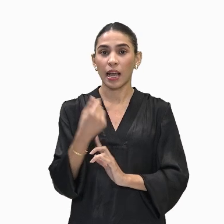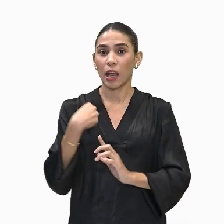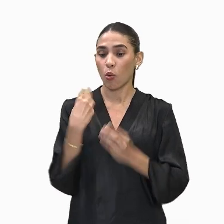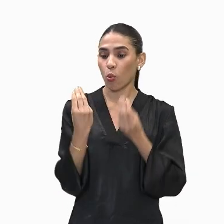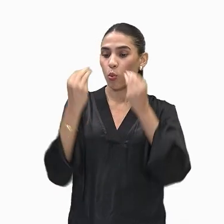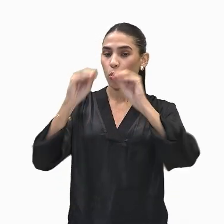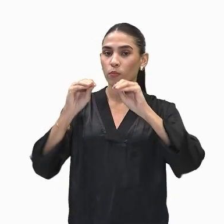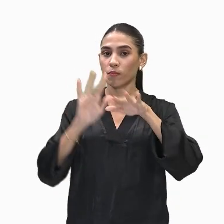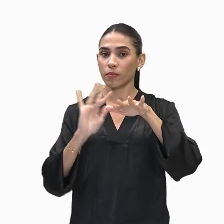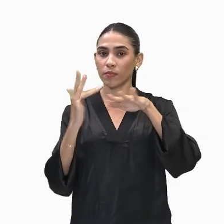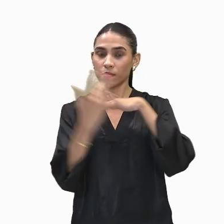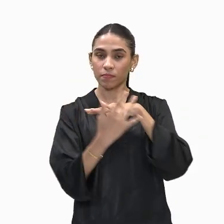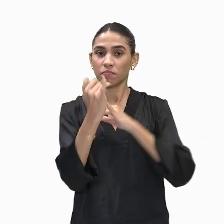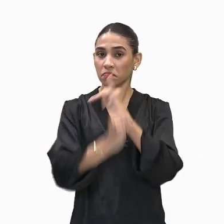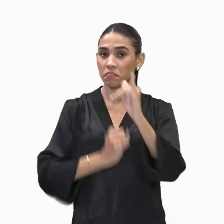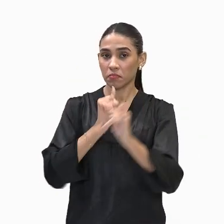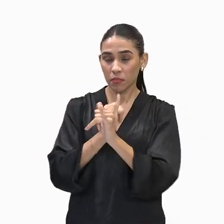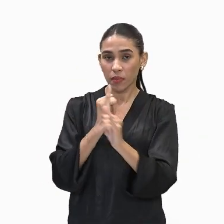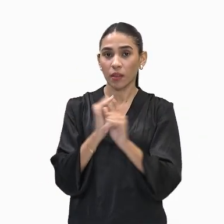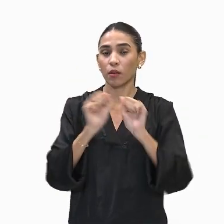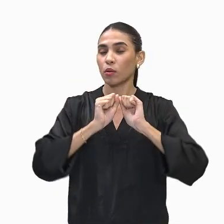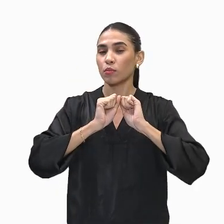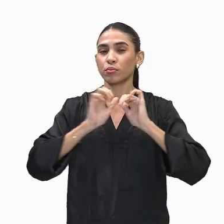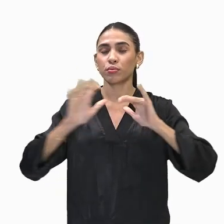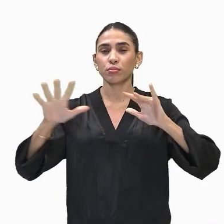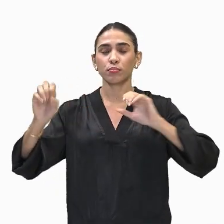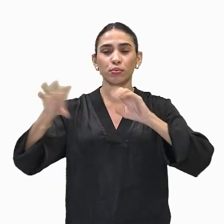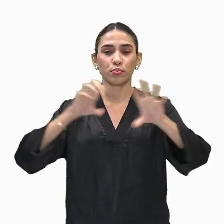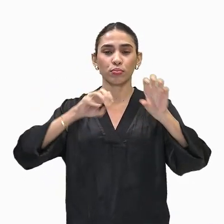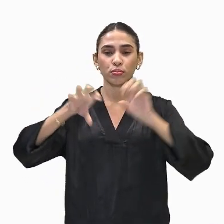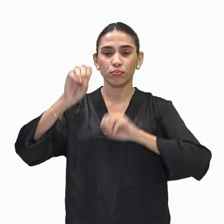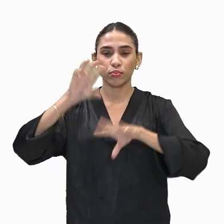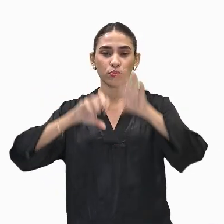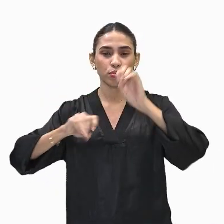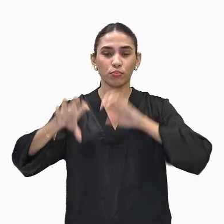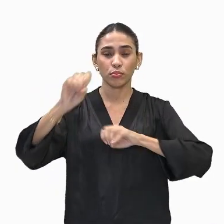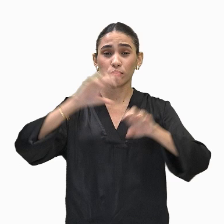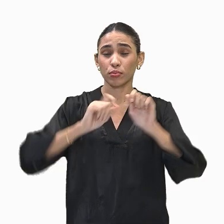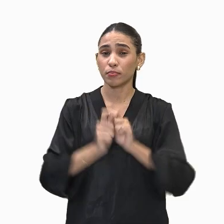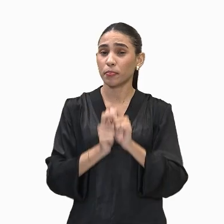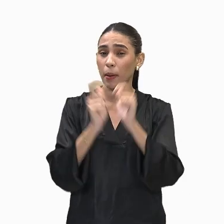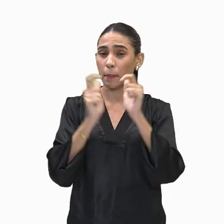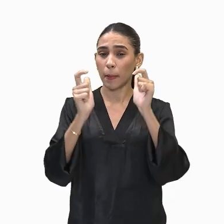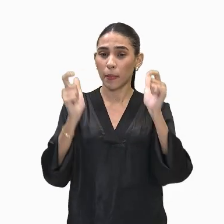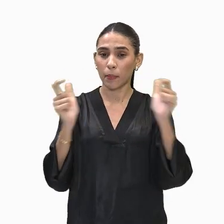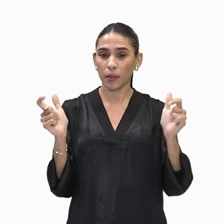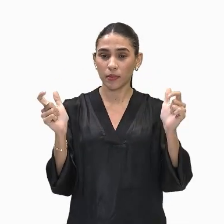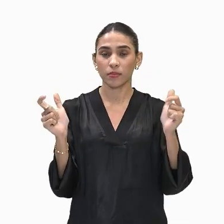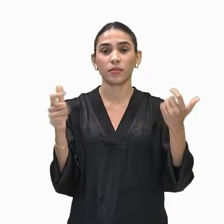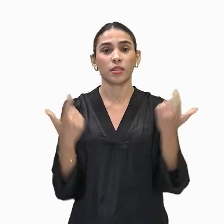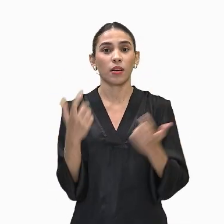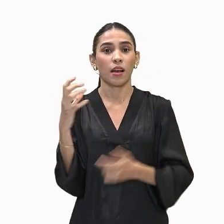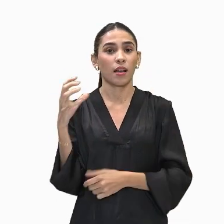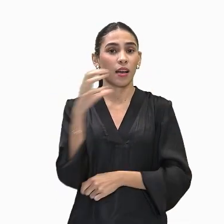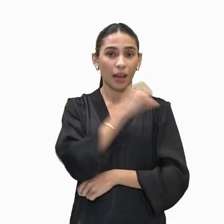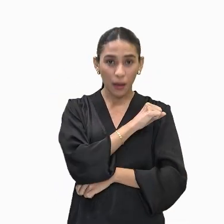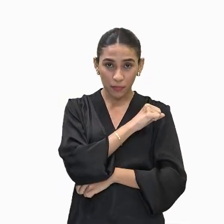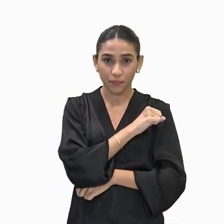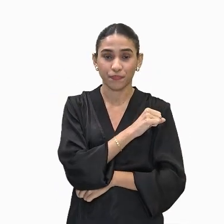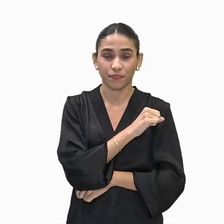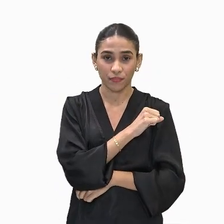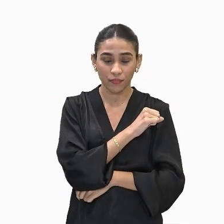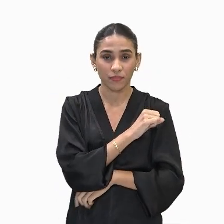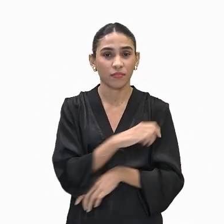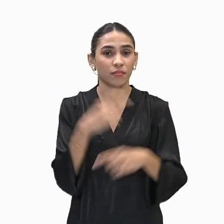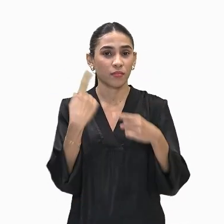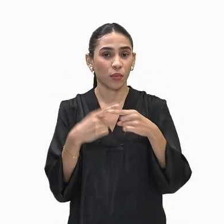internet, essa produção ela já se espalha, né, em grande escala, numa velocidade muito grande,